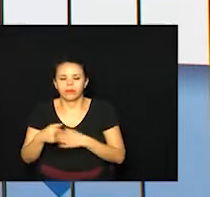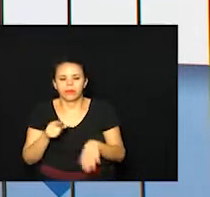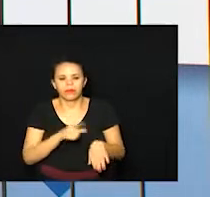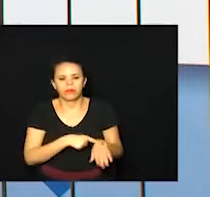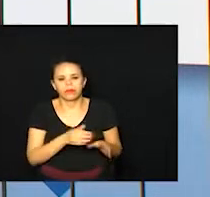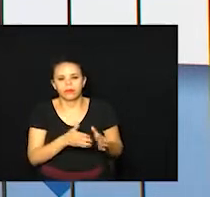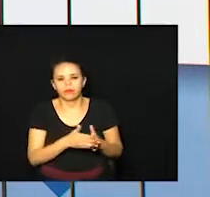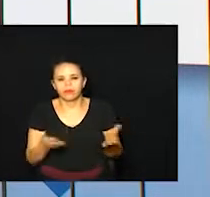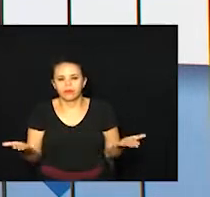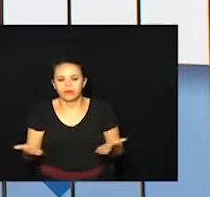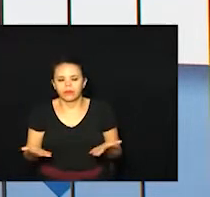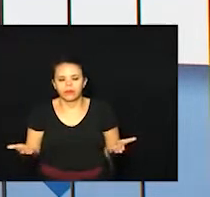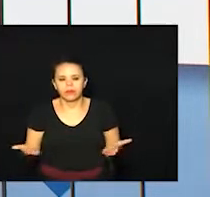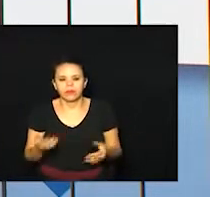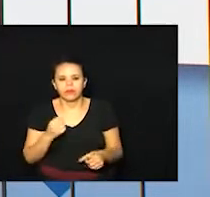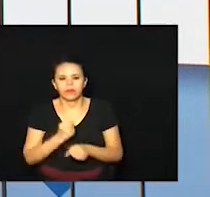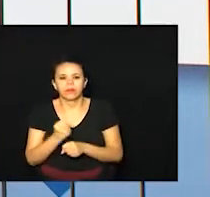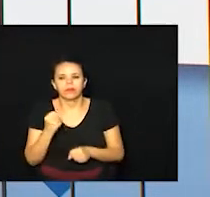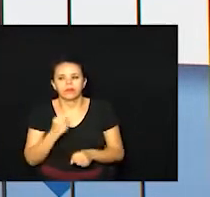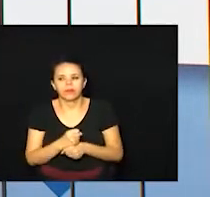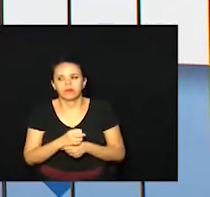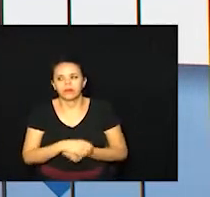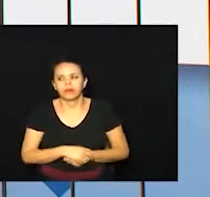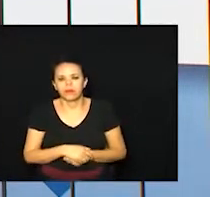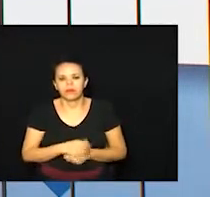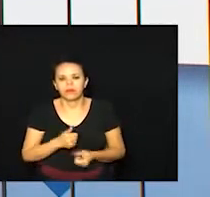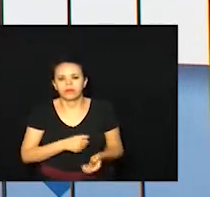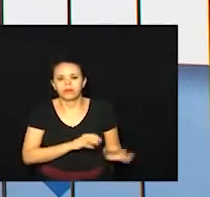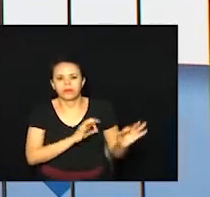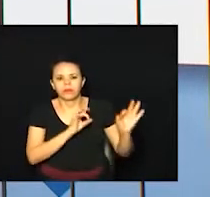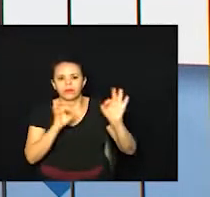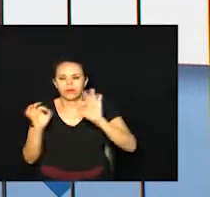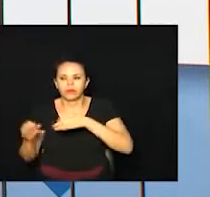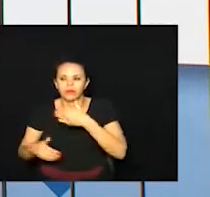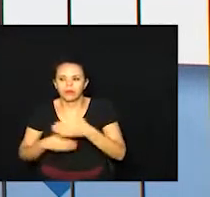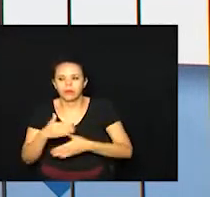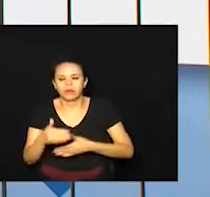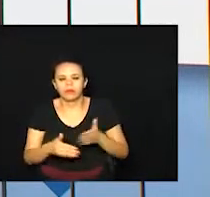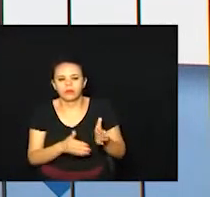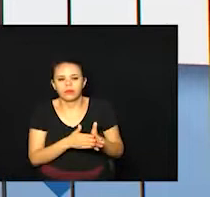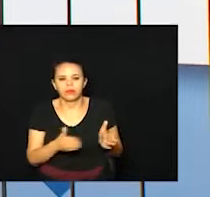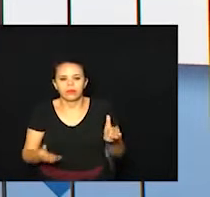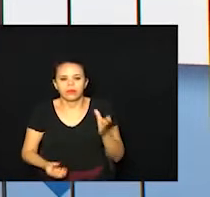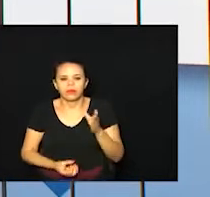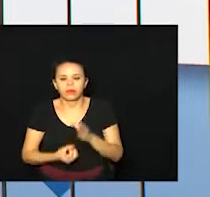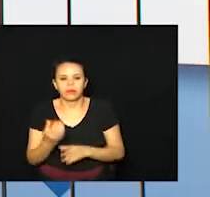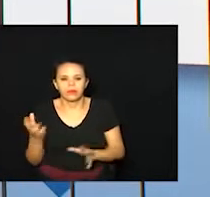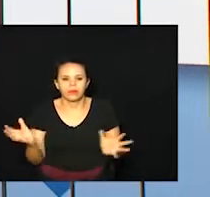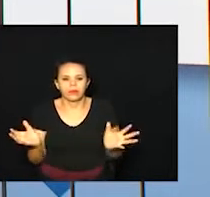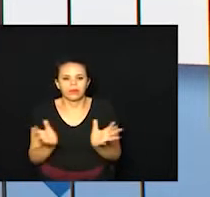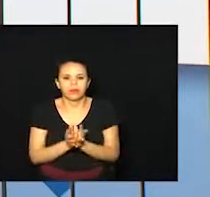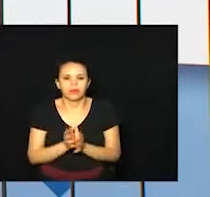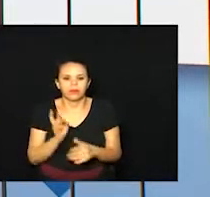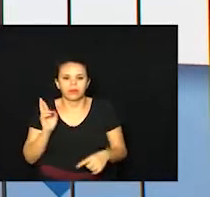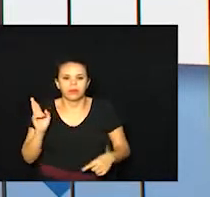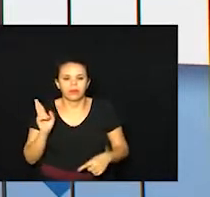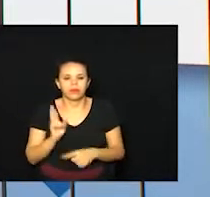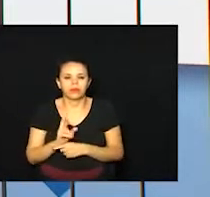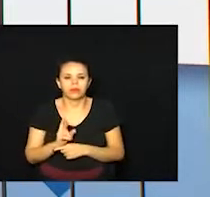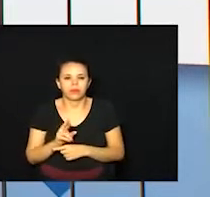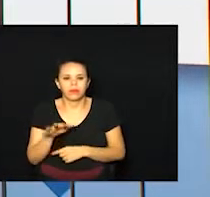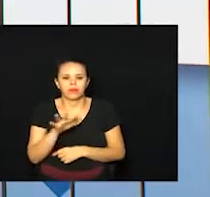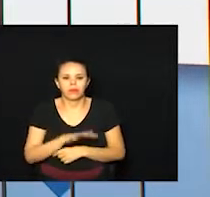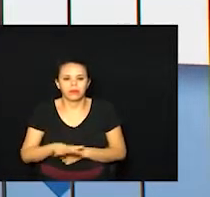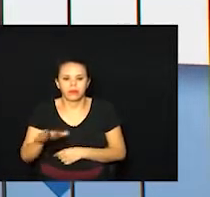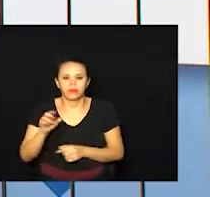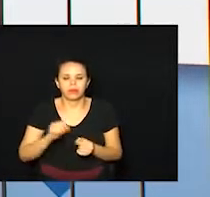tempo e agora está passando por reformas. E para acompanhar todo esse processo, foi criada uma comissão de representação